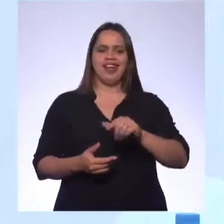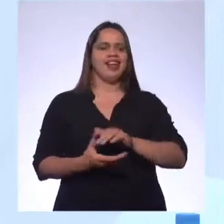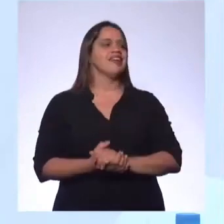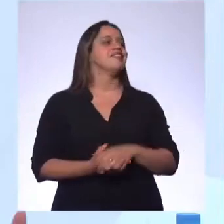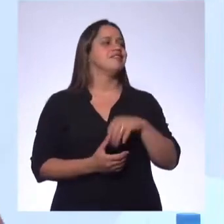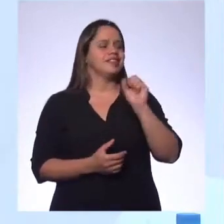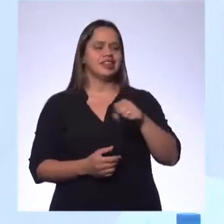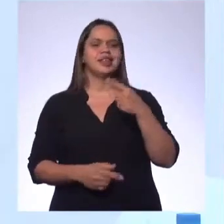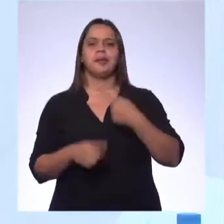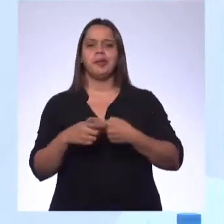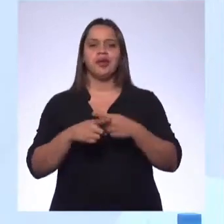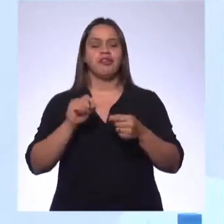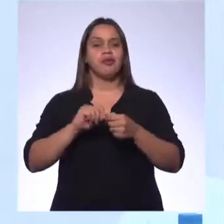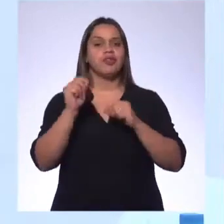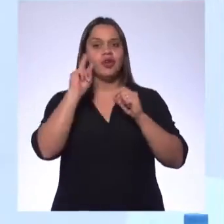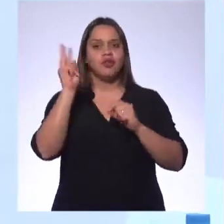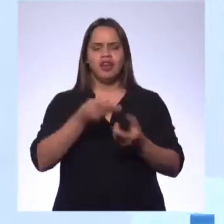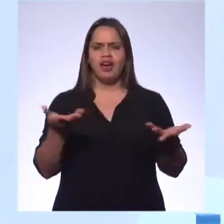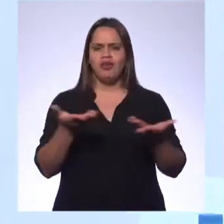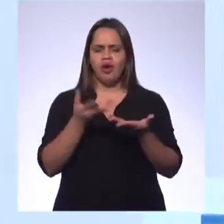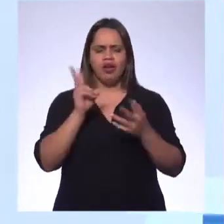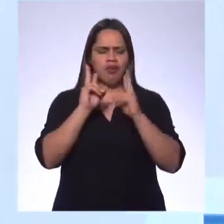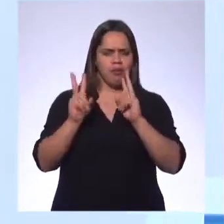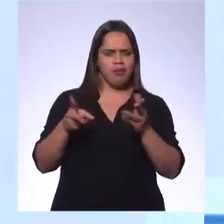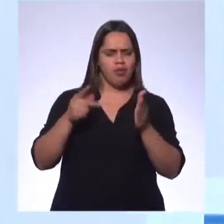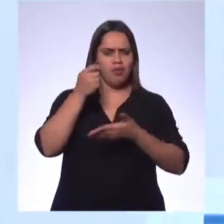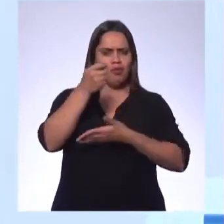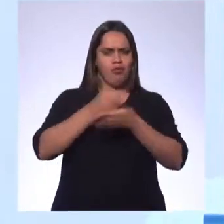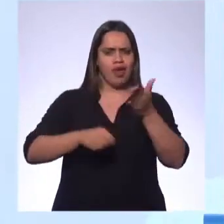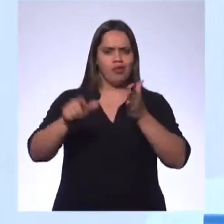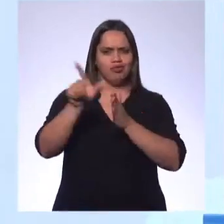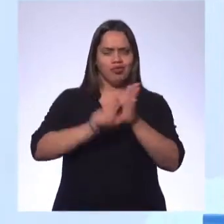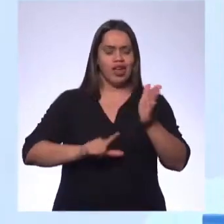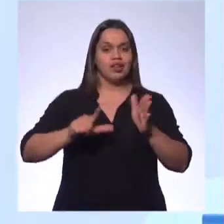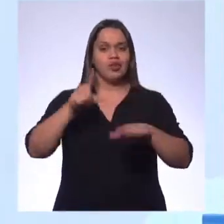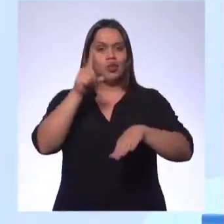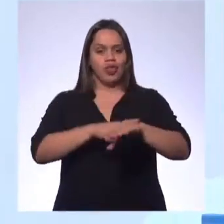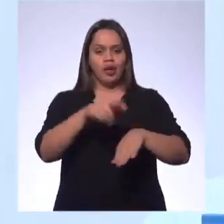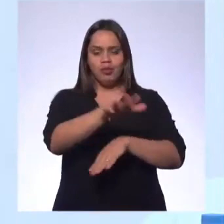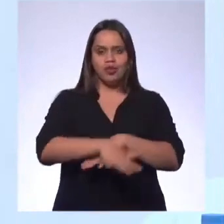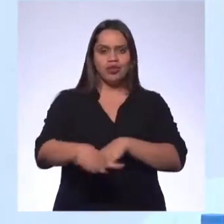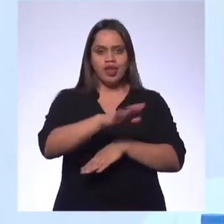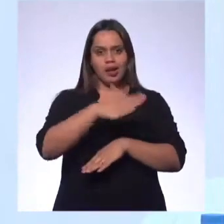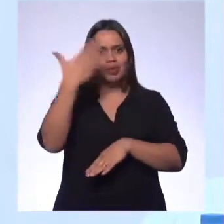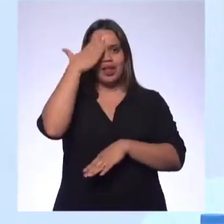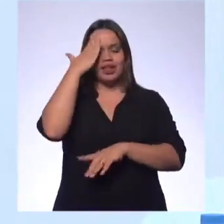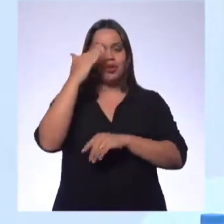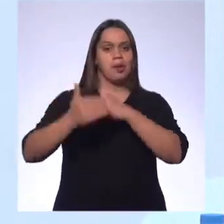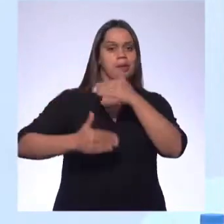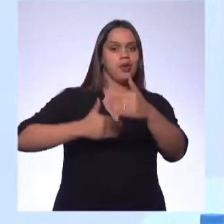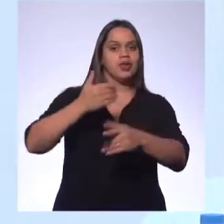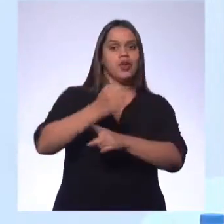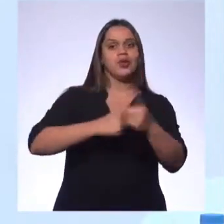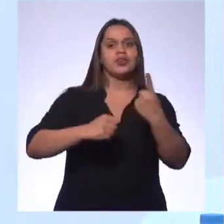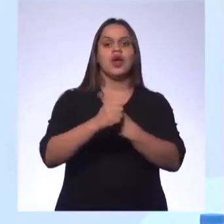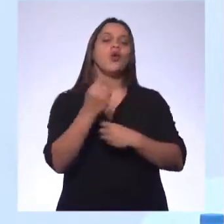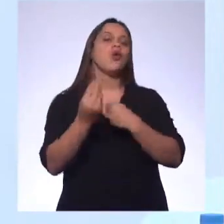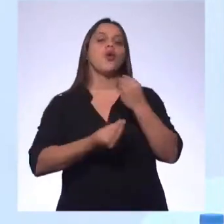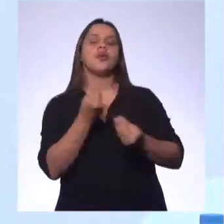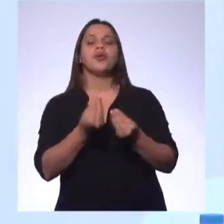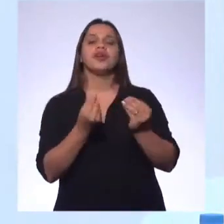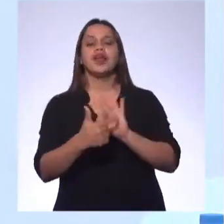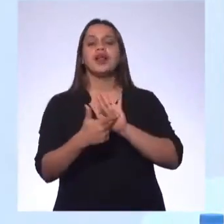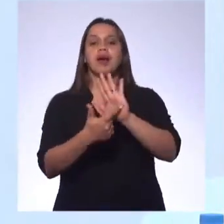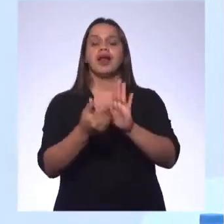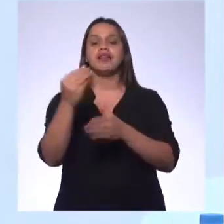porque a gente vai situar, né? Nós vamos nos encontrar no tempo, no espaço, entender esse processo social e como ele vai aparecer